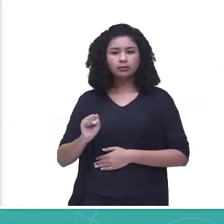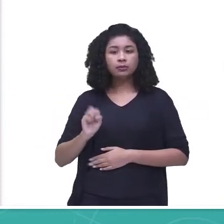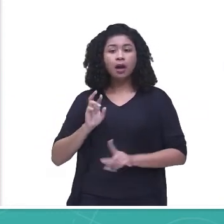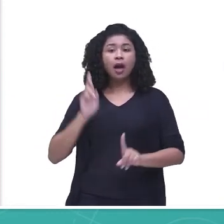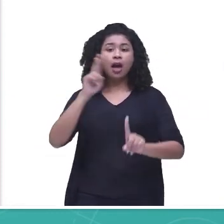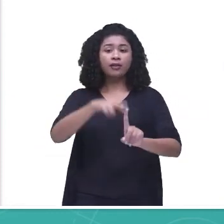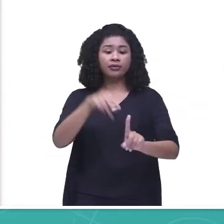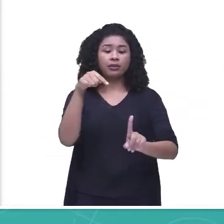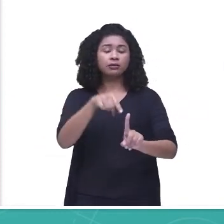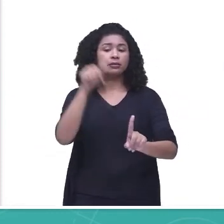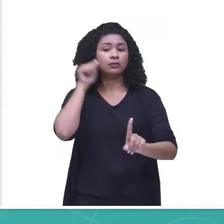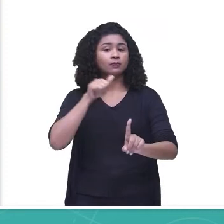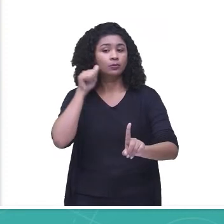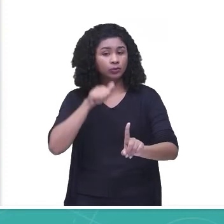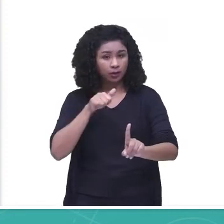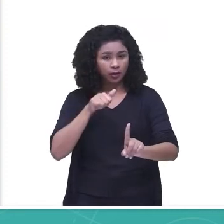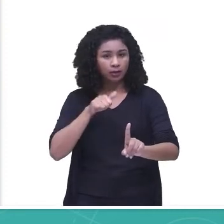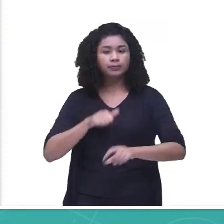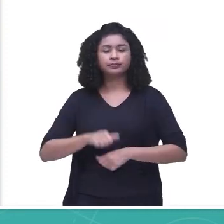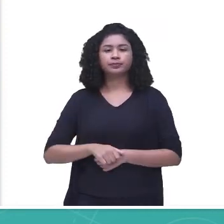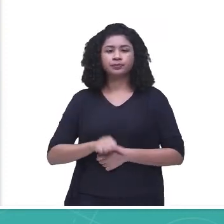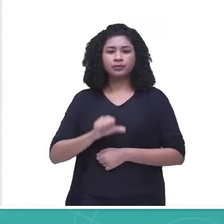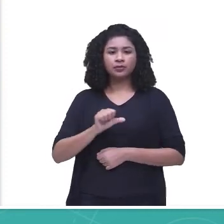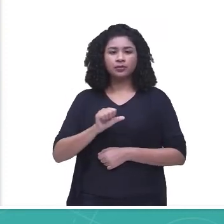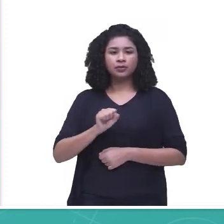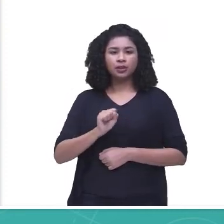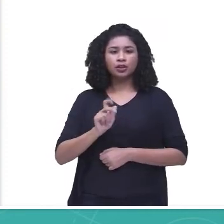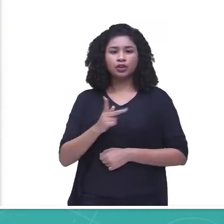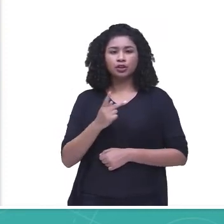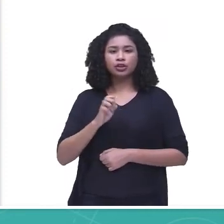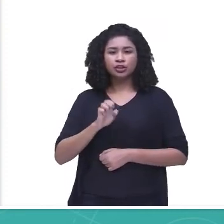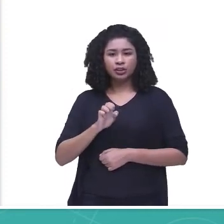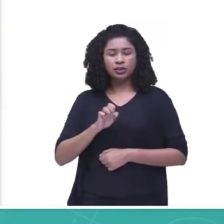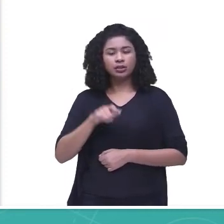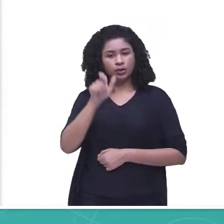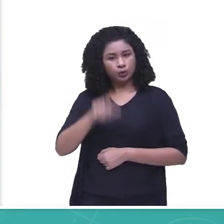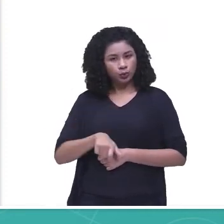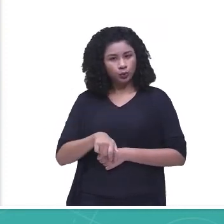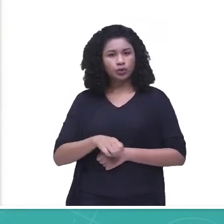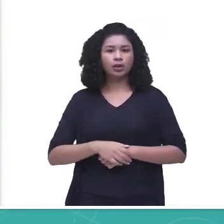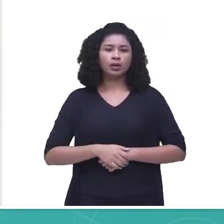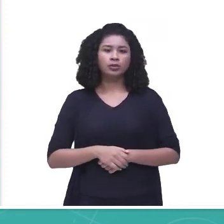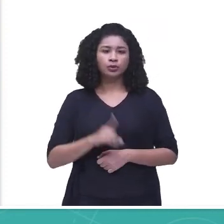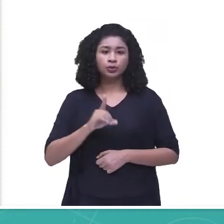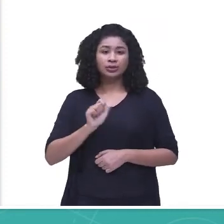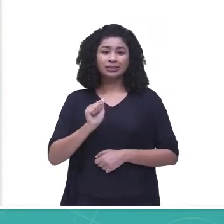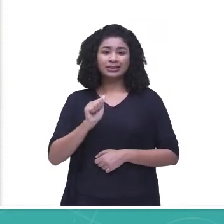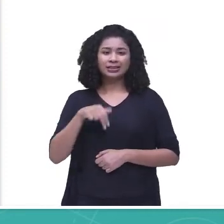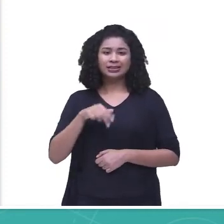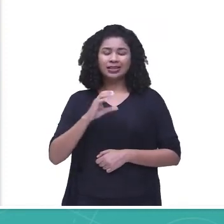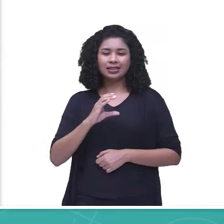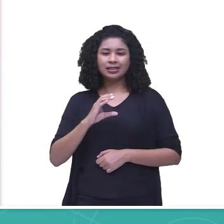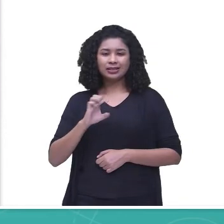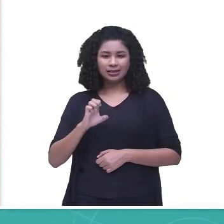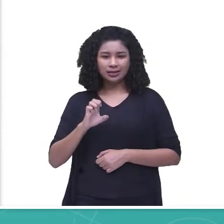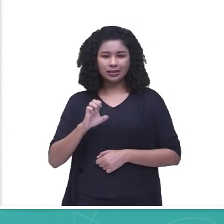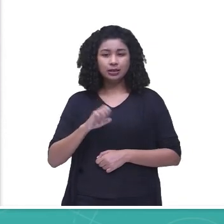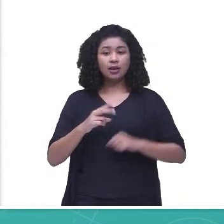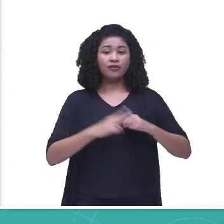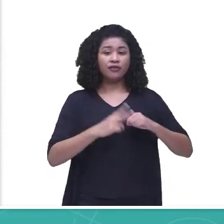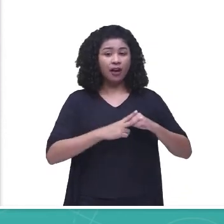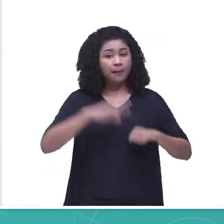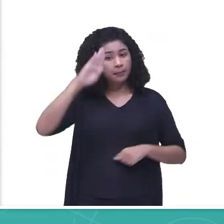o she, que é o sujeito, dance, o verbo principal, e o well é o complemento, e aqui eu tenho então